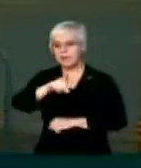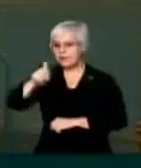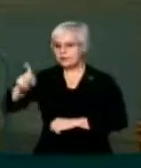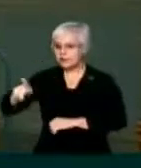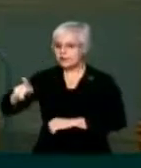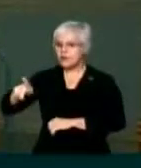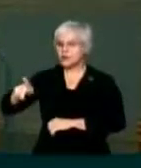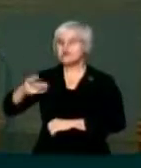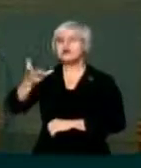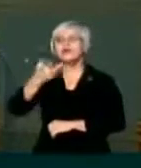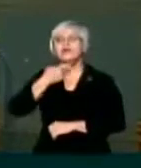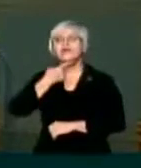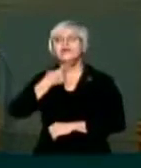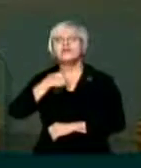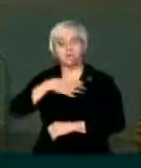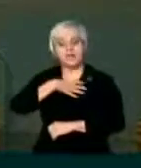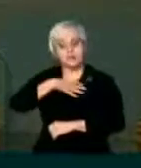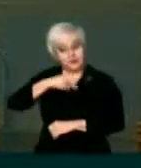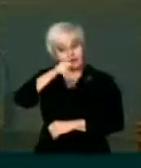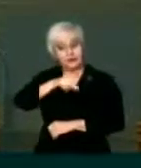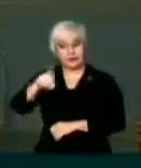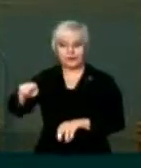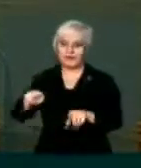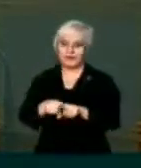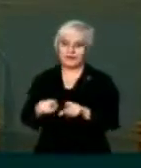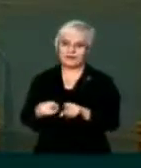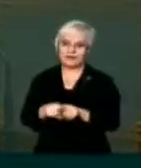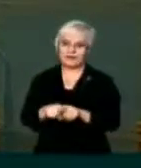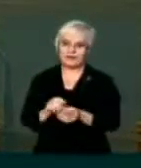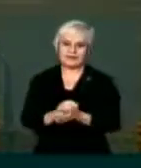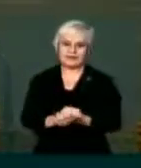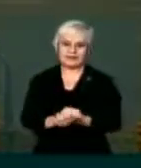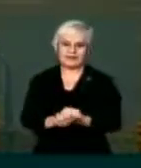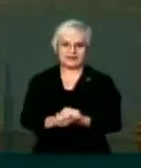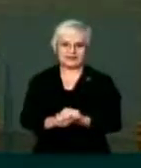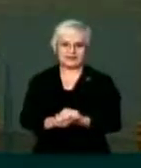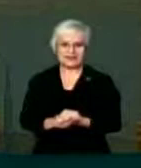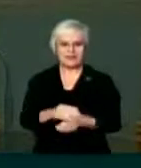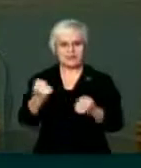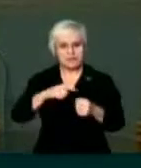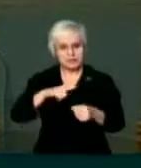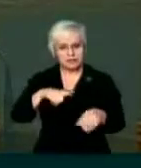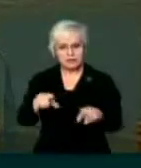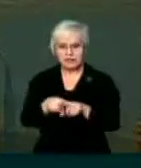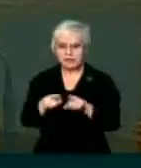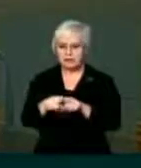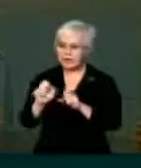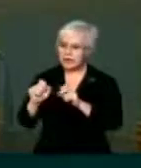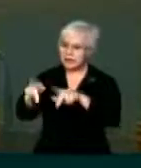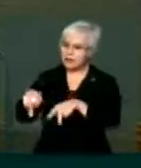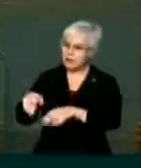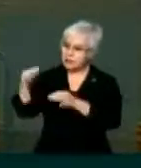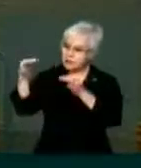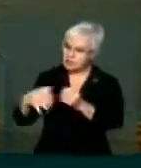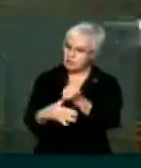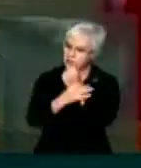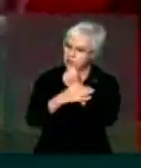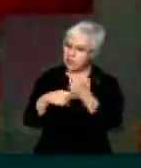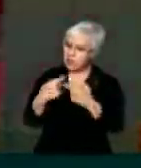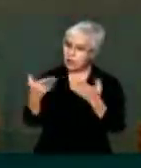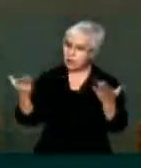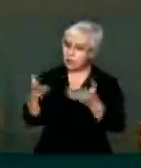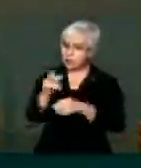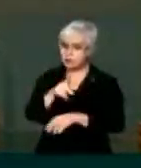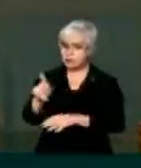Freire, essa nossa deficiência. Por outro lado, é preciso que o professor tenha aposentadoria garantida, porque hoje o professor,